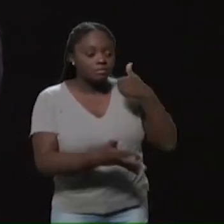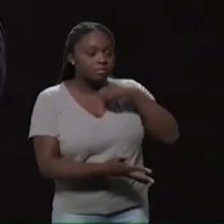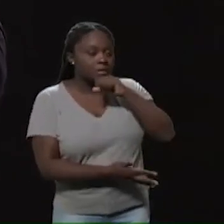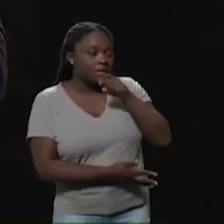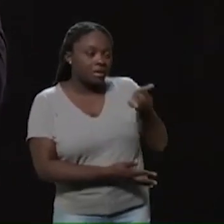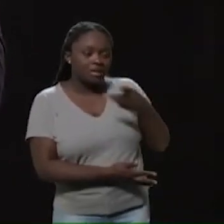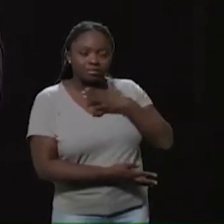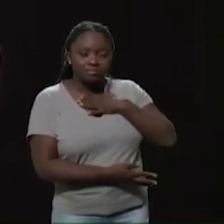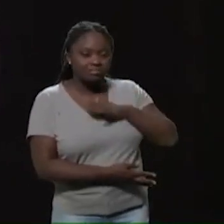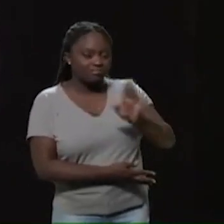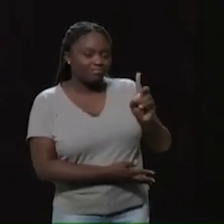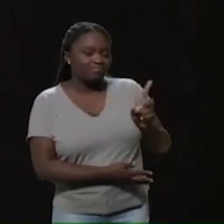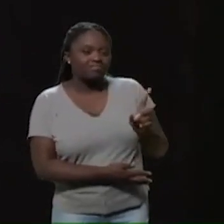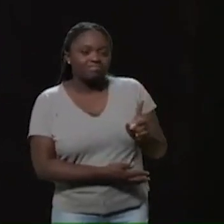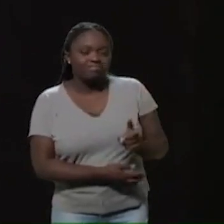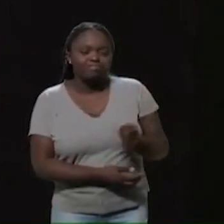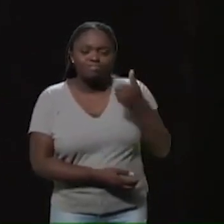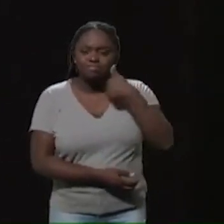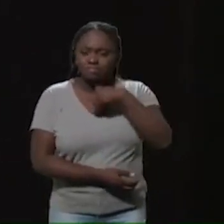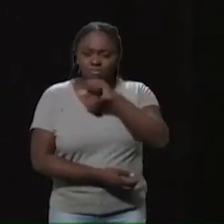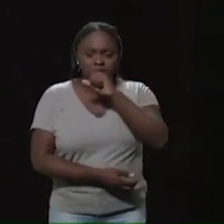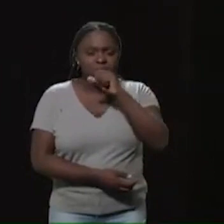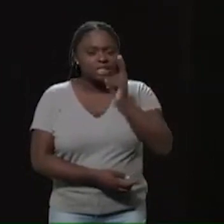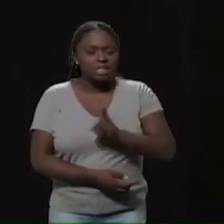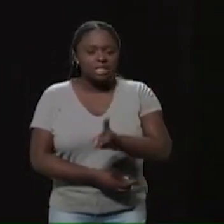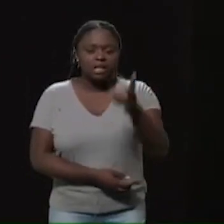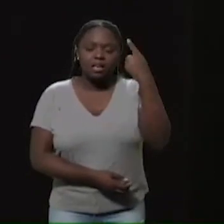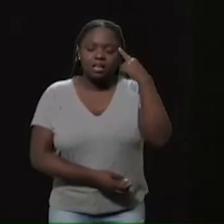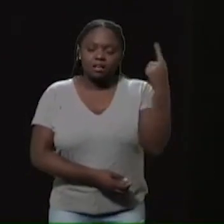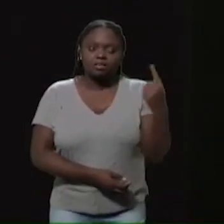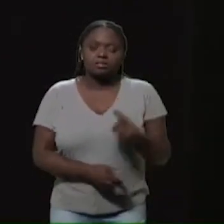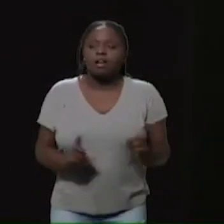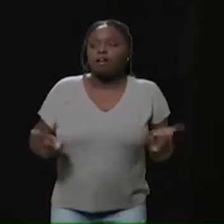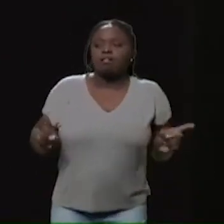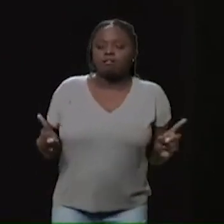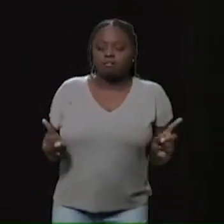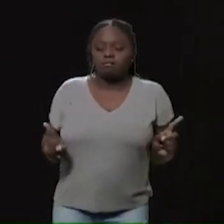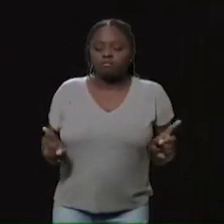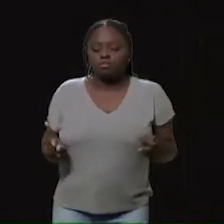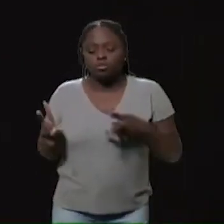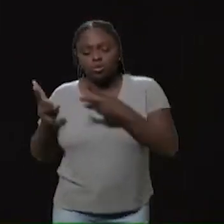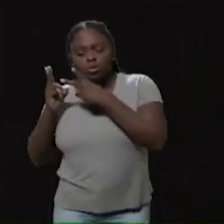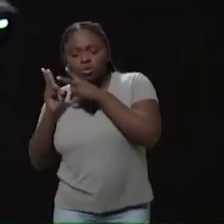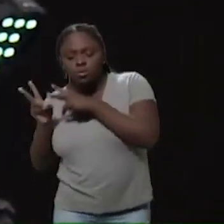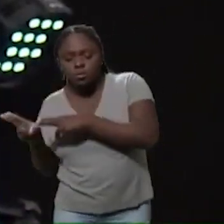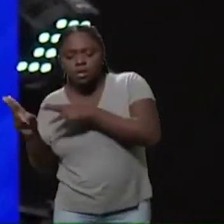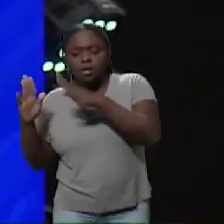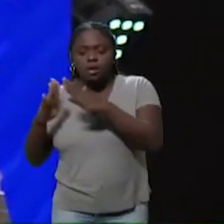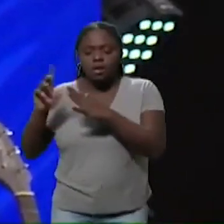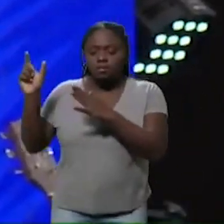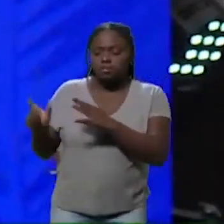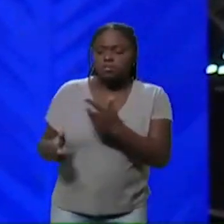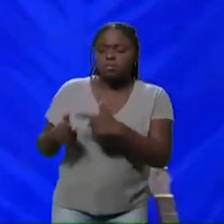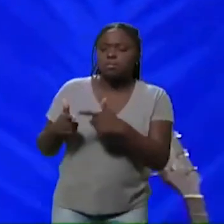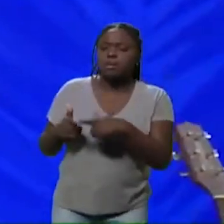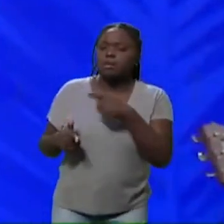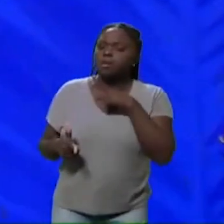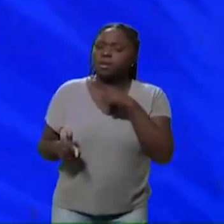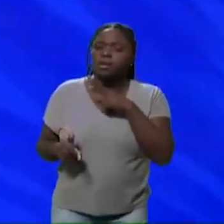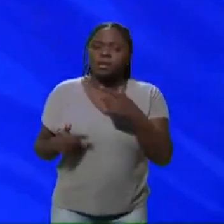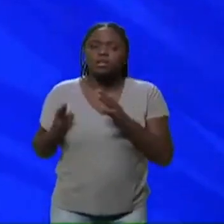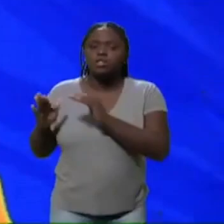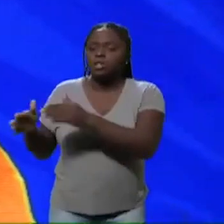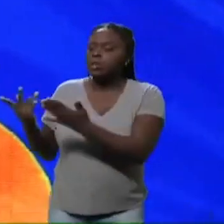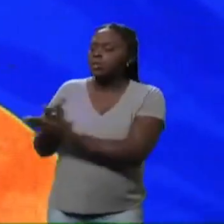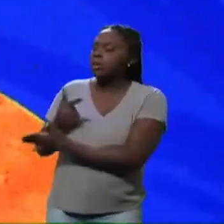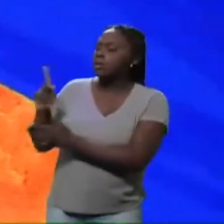gostou. Minha mãe sempre foi dessas que pensava, não, dormir na casa dos outros dá problema. Esse negócio de chegar lá, o que é